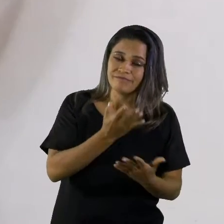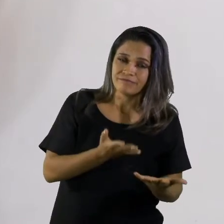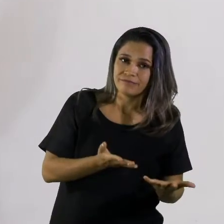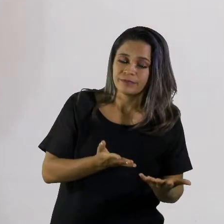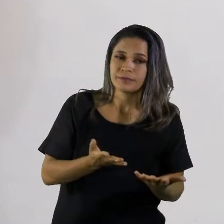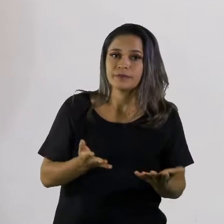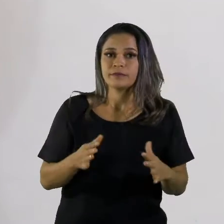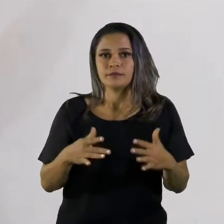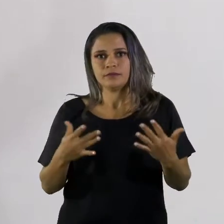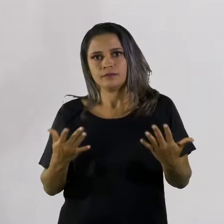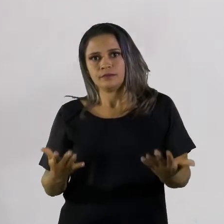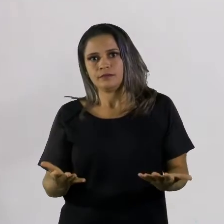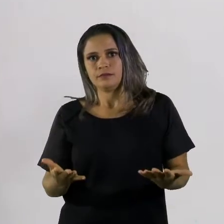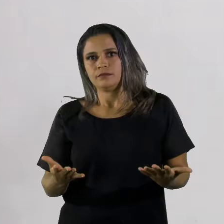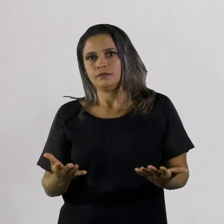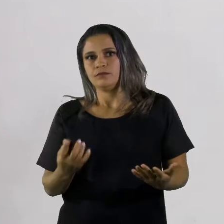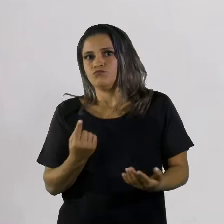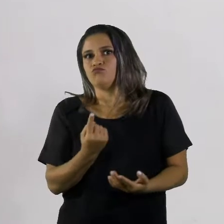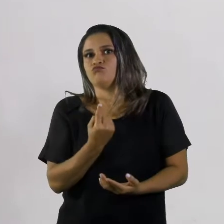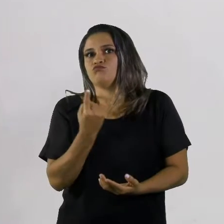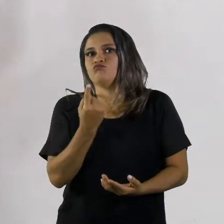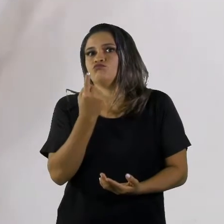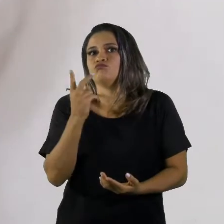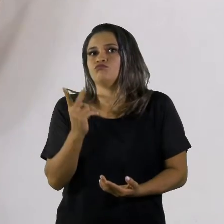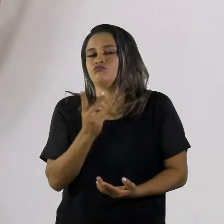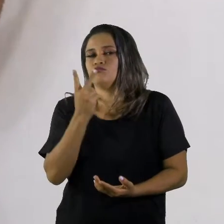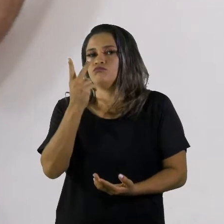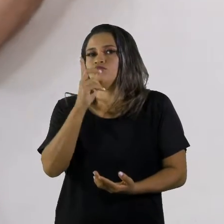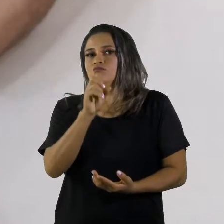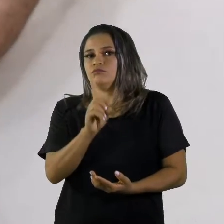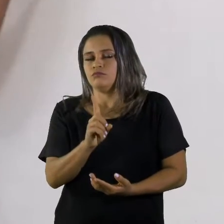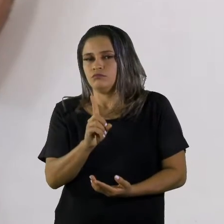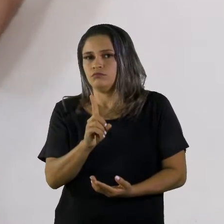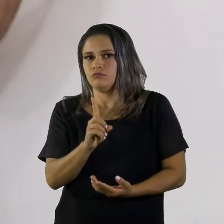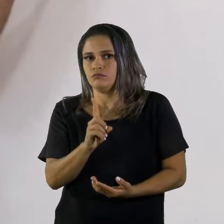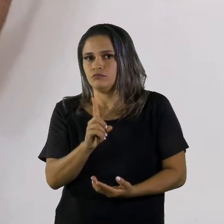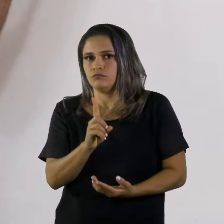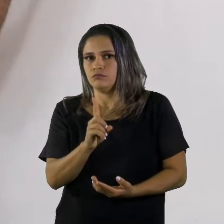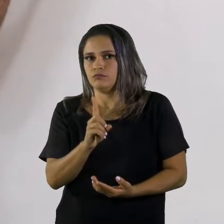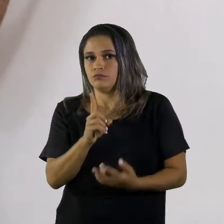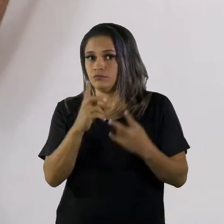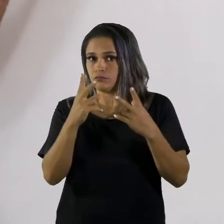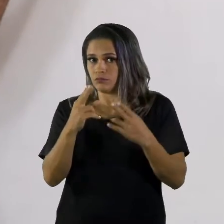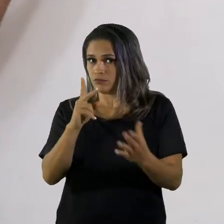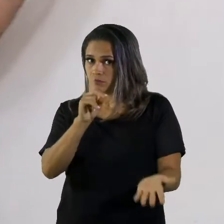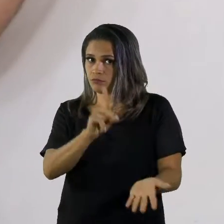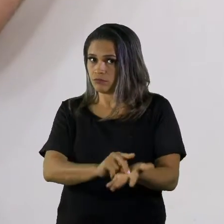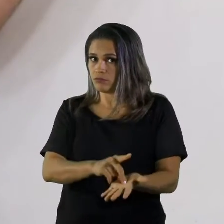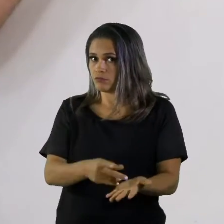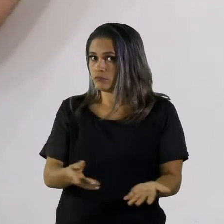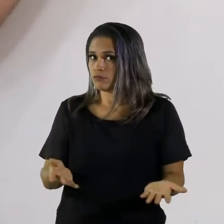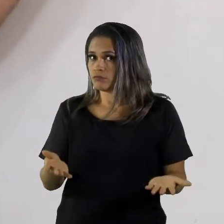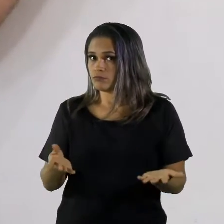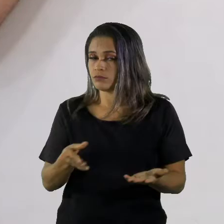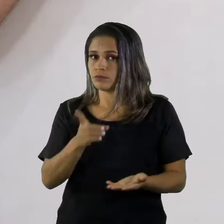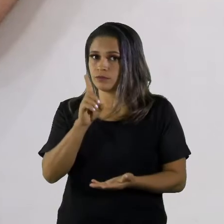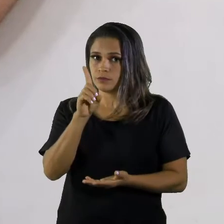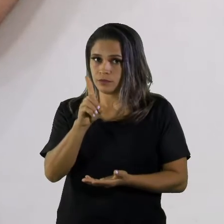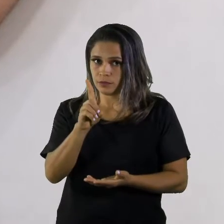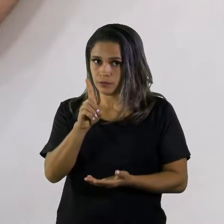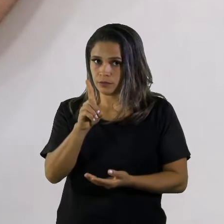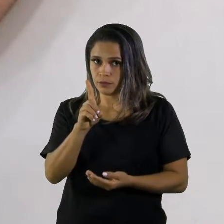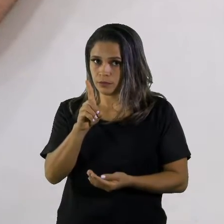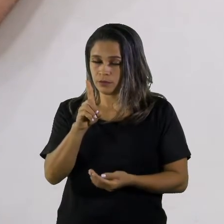Então, qual é o único valor de D que faz com que essa igualdade seja verdadeira? Esse D tem que ser um